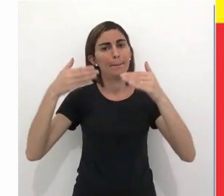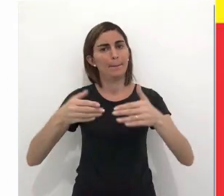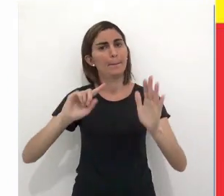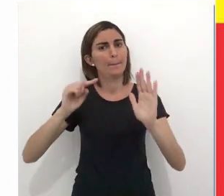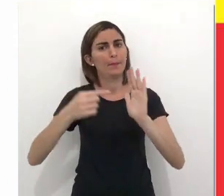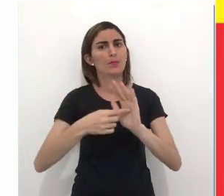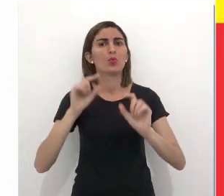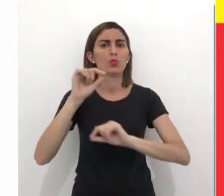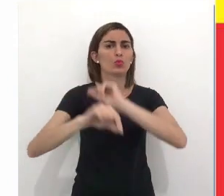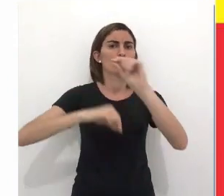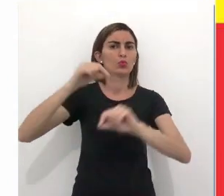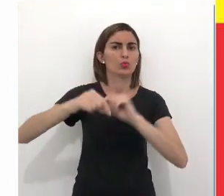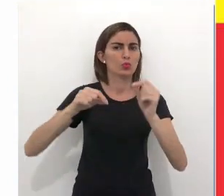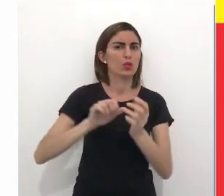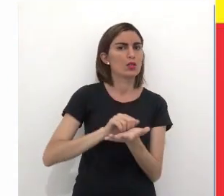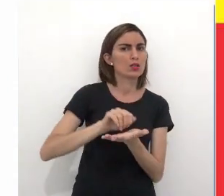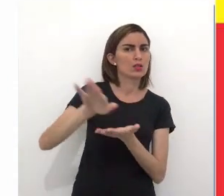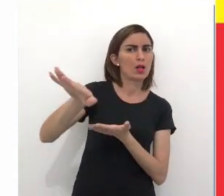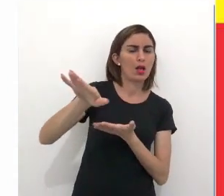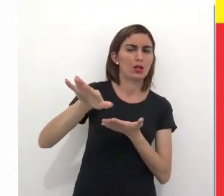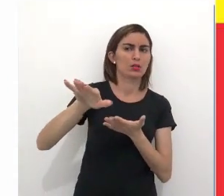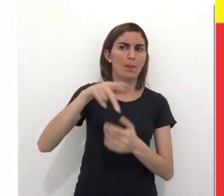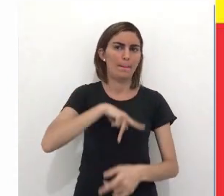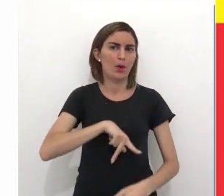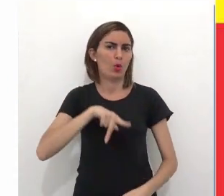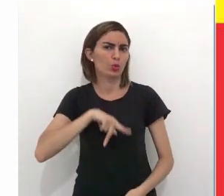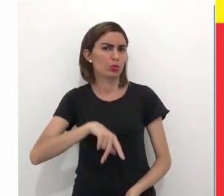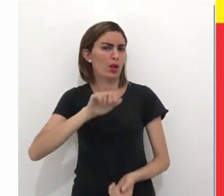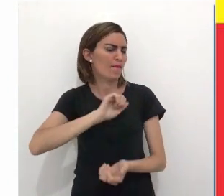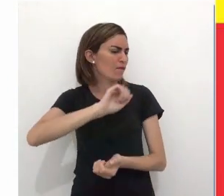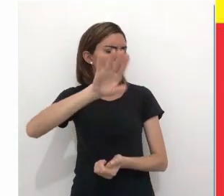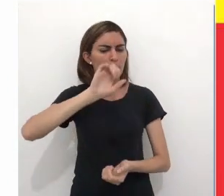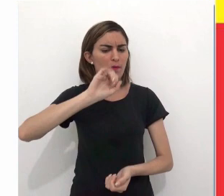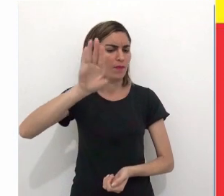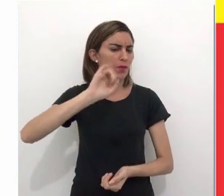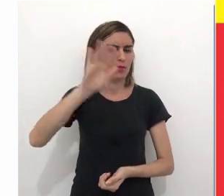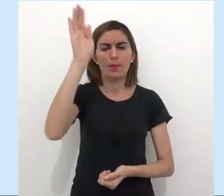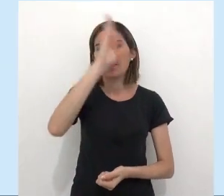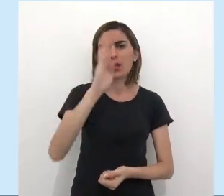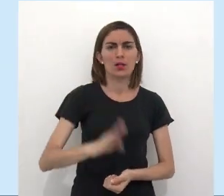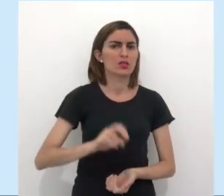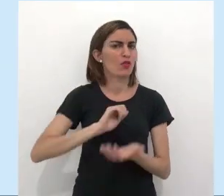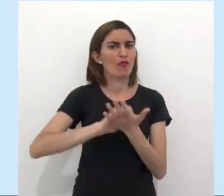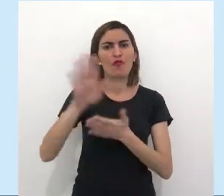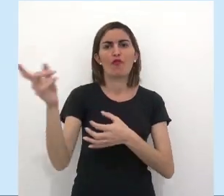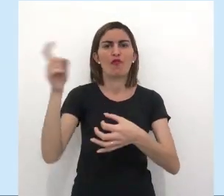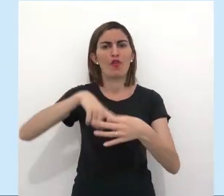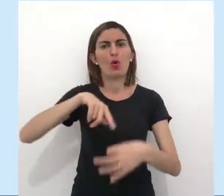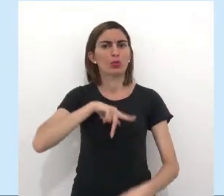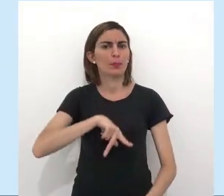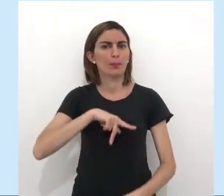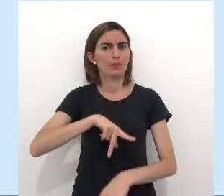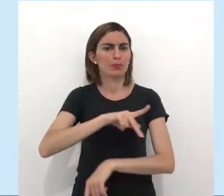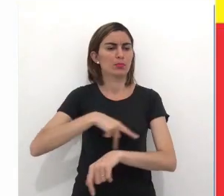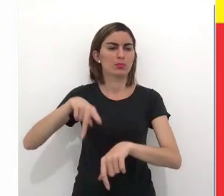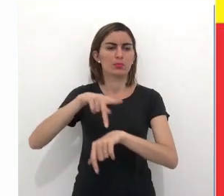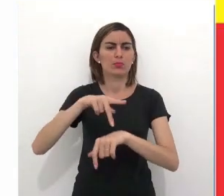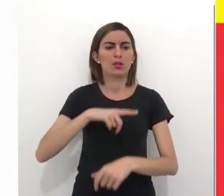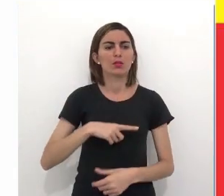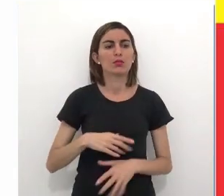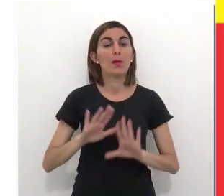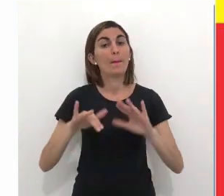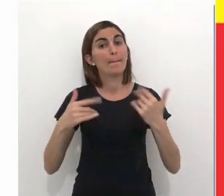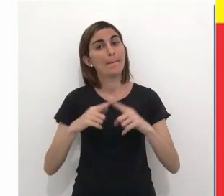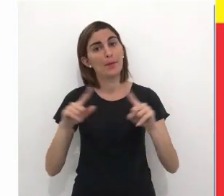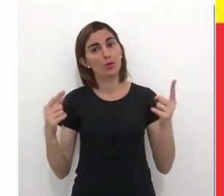objetivo era a saída definitiva dos portugueses no Brasil. Sai, português, vai-te embora. Vai-te embora para lá, né?